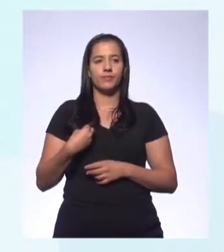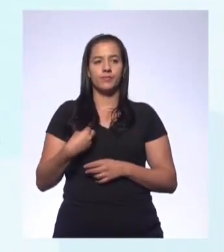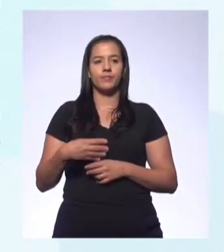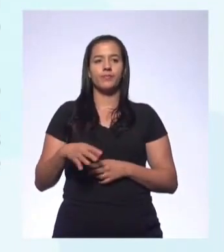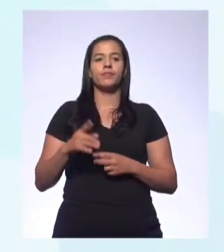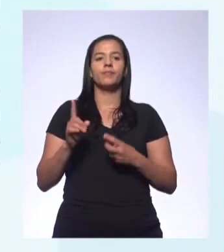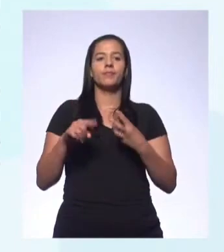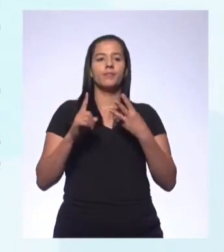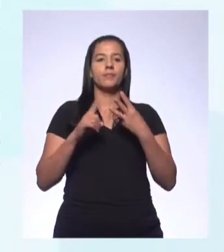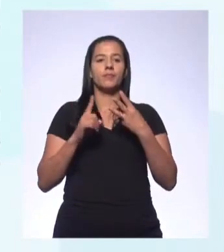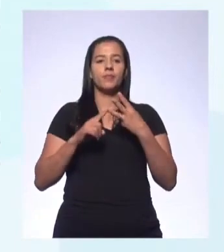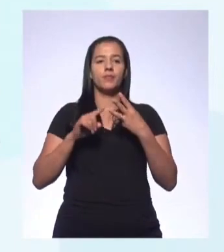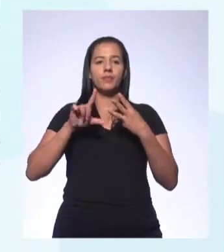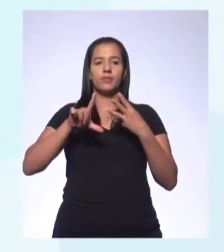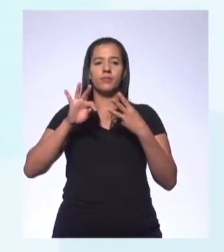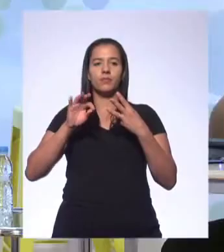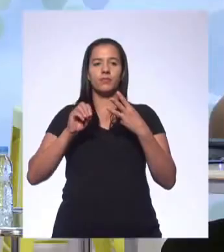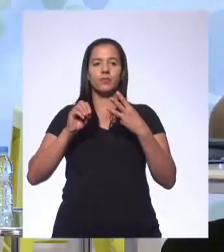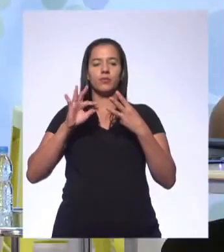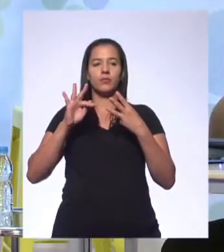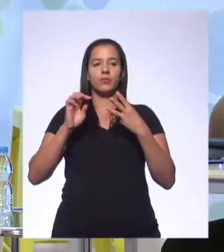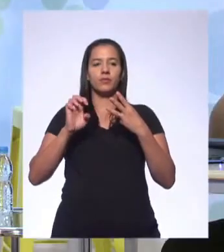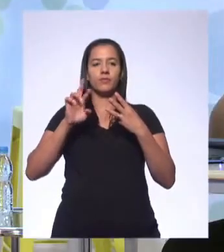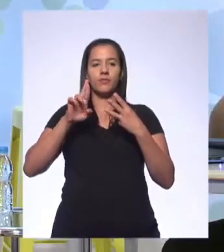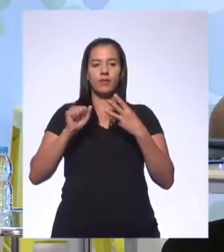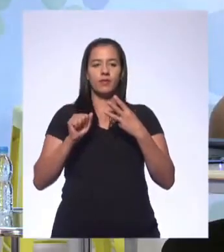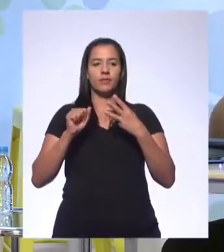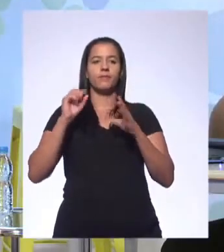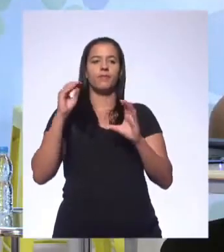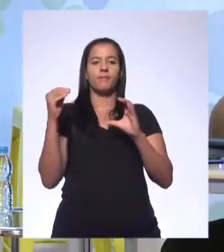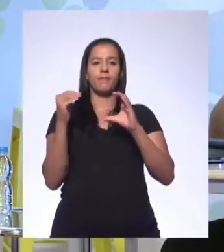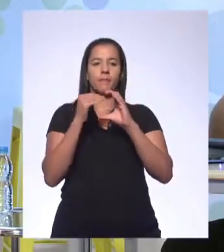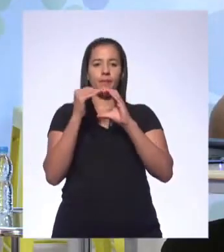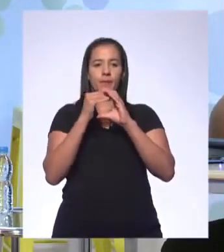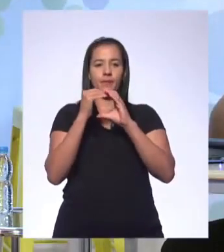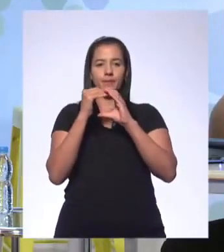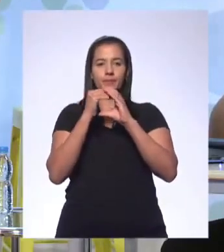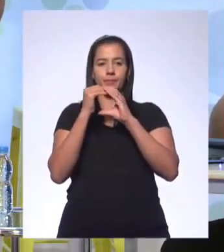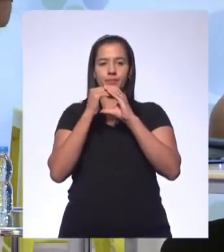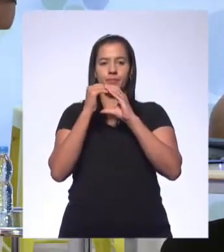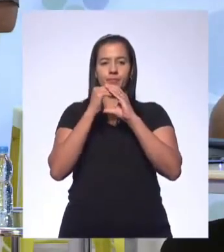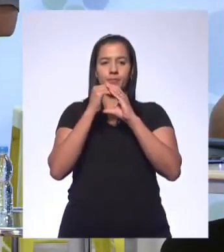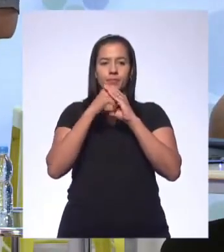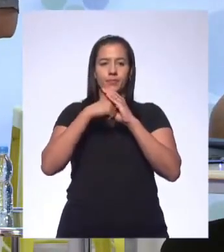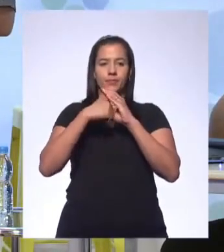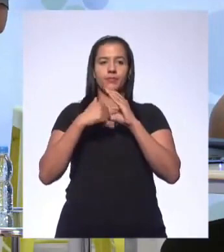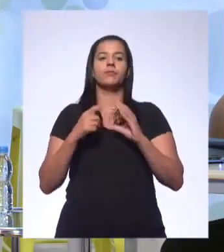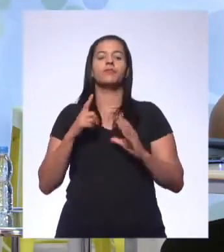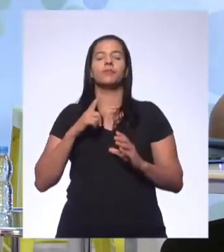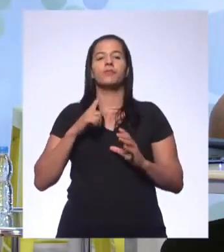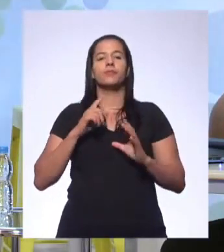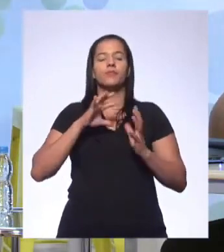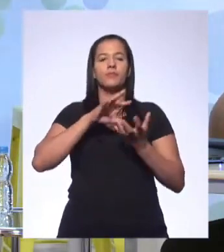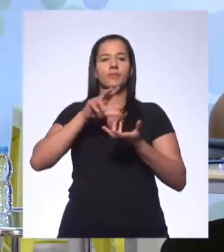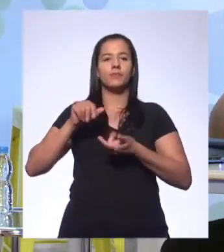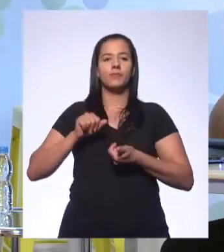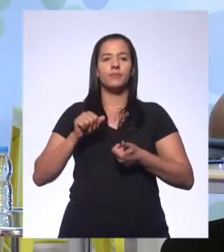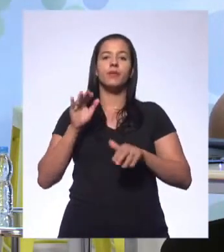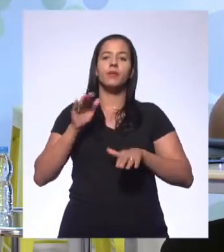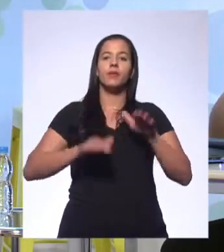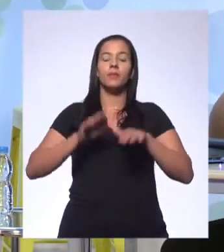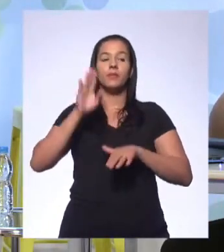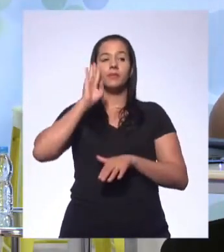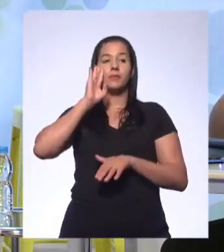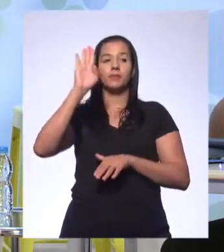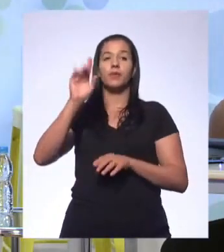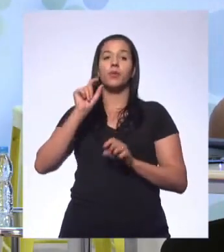E aqui a litosfera, que é a camada mais externa da Terra. O principal fator na produção do oxigênio é